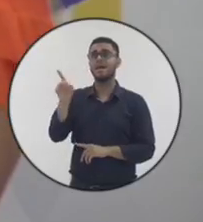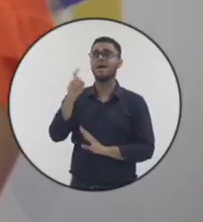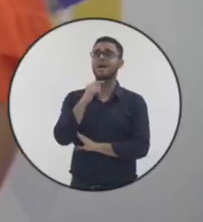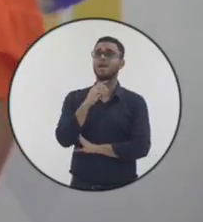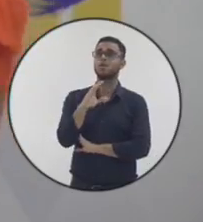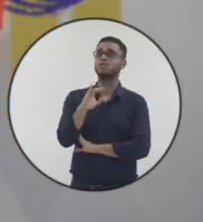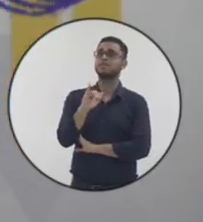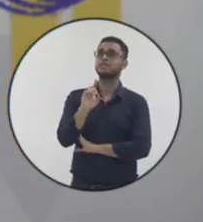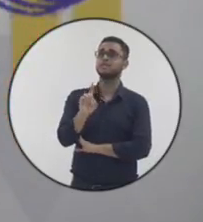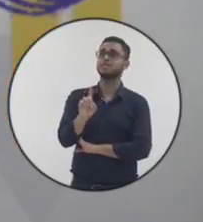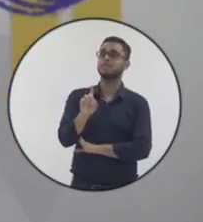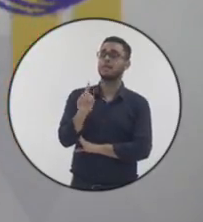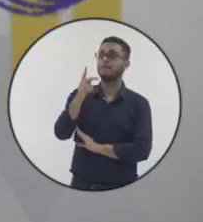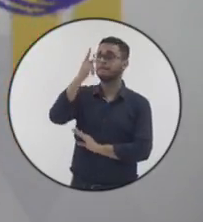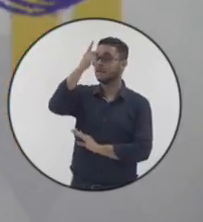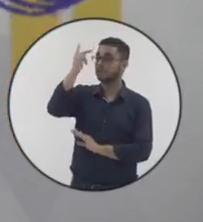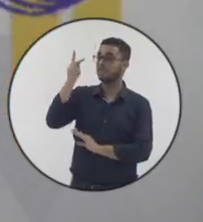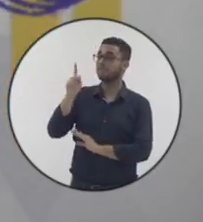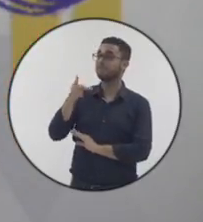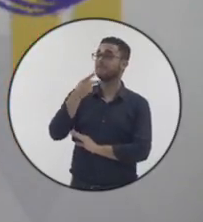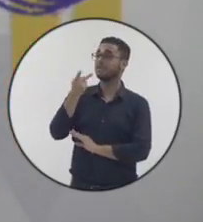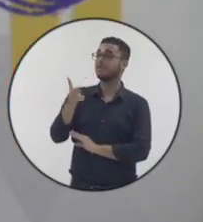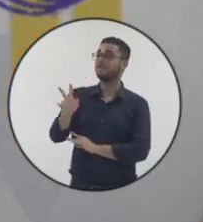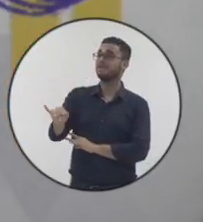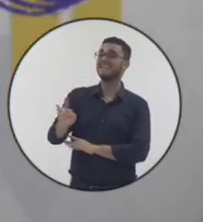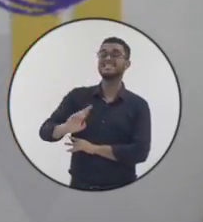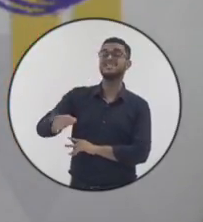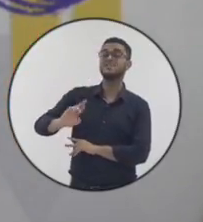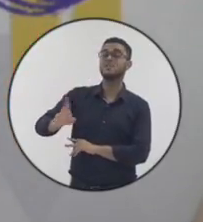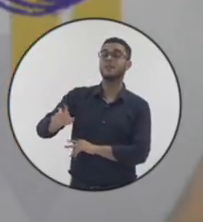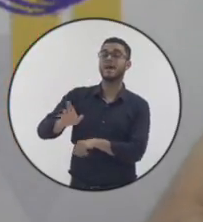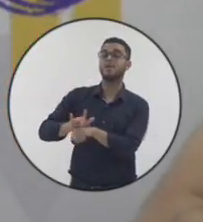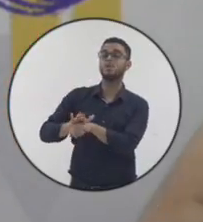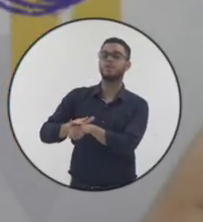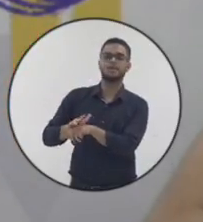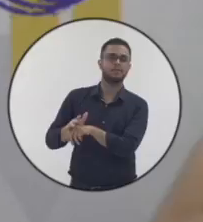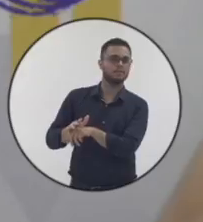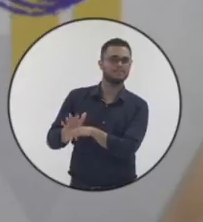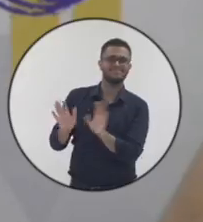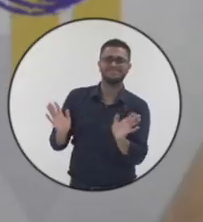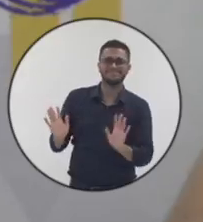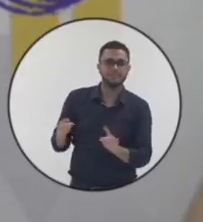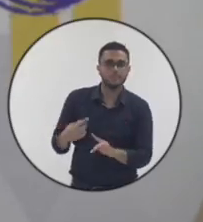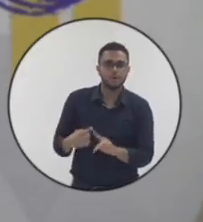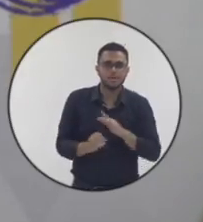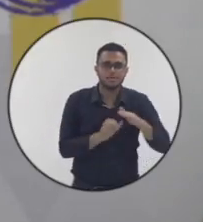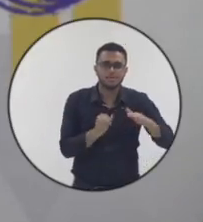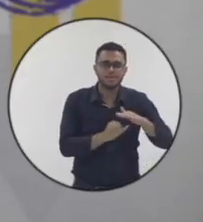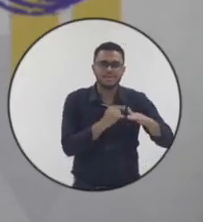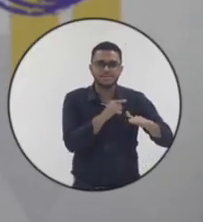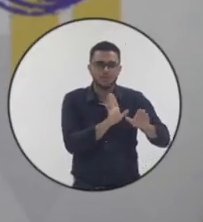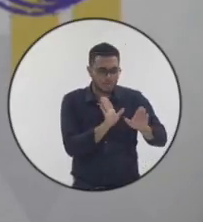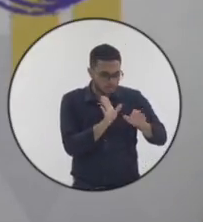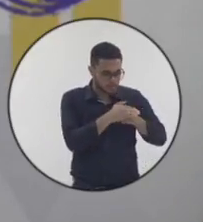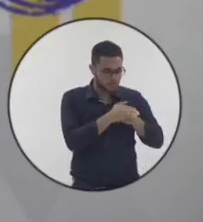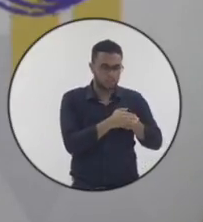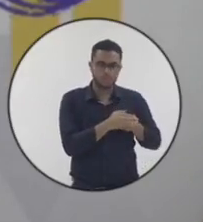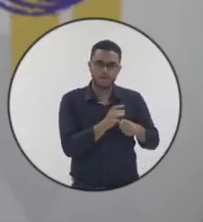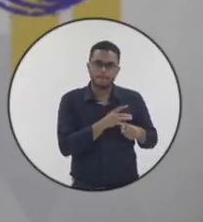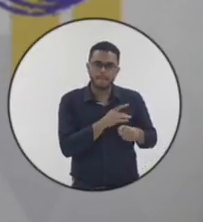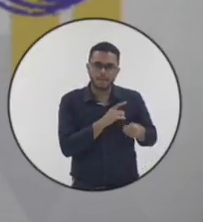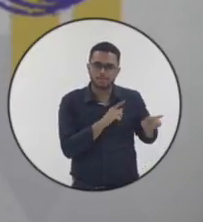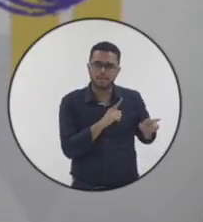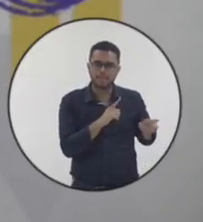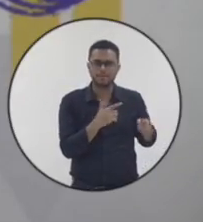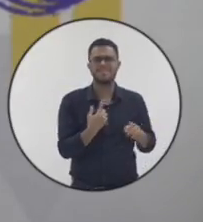né, alguém diga que não é patologia. Né, porque os órgãos são omissos e são covardes. Porque